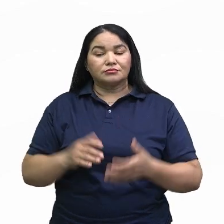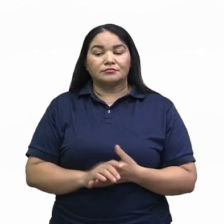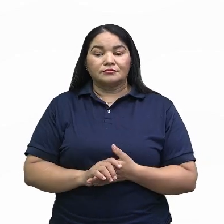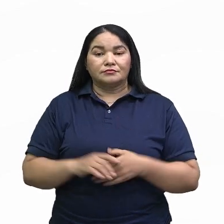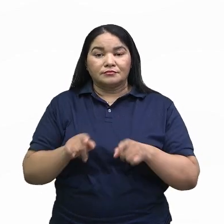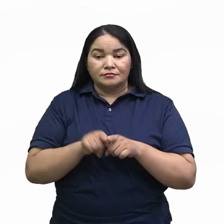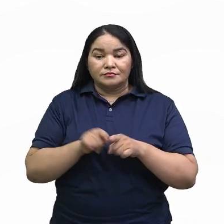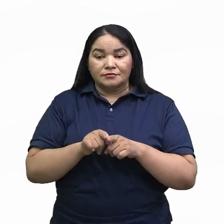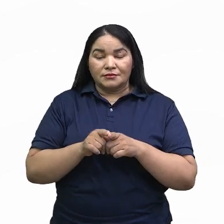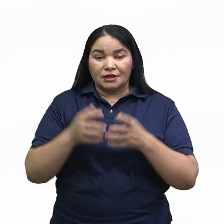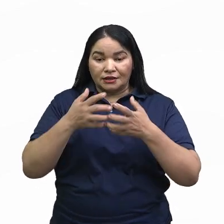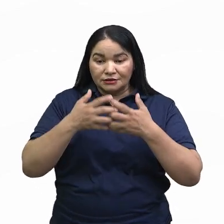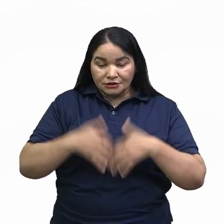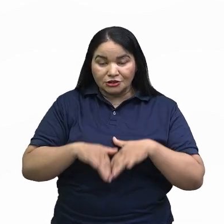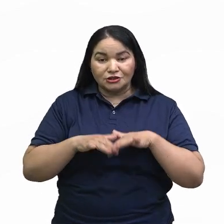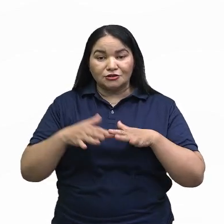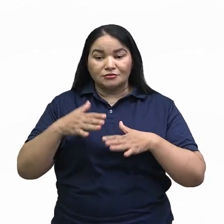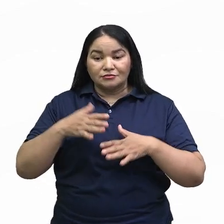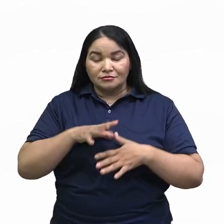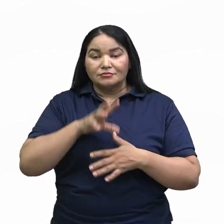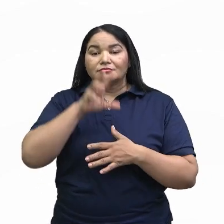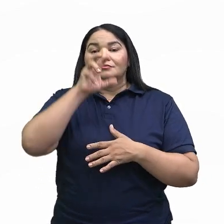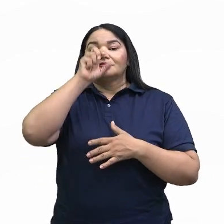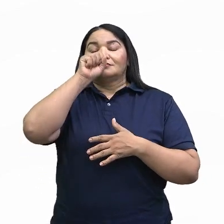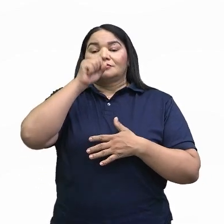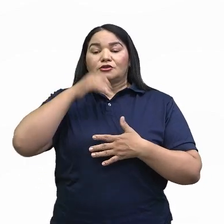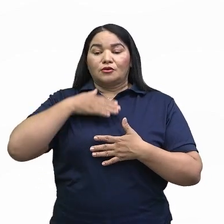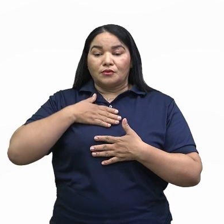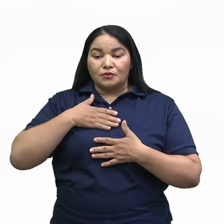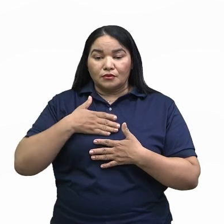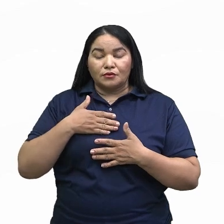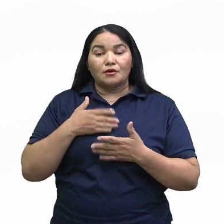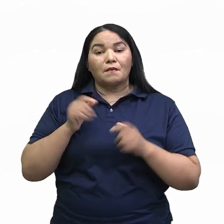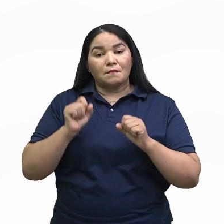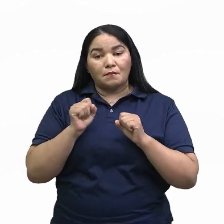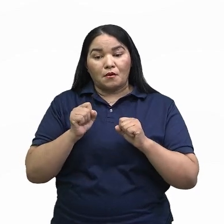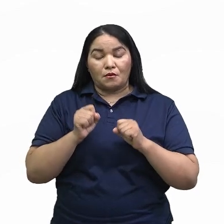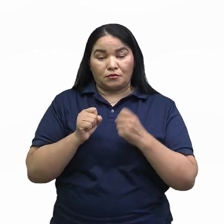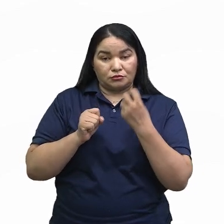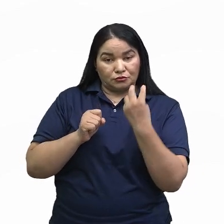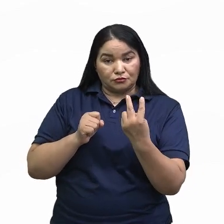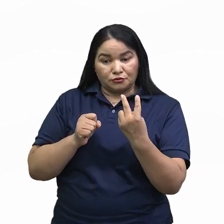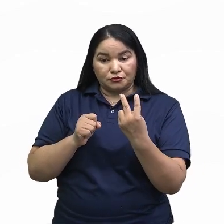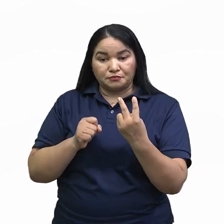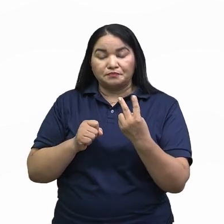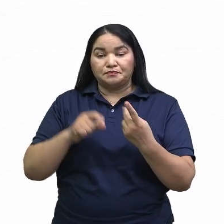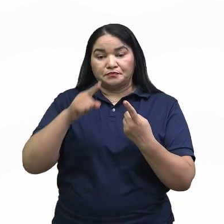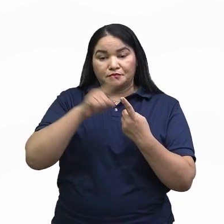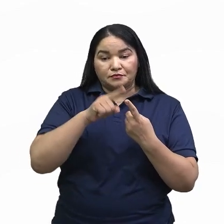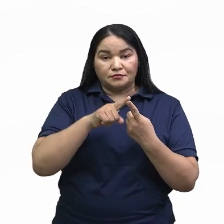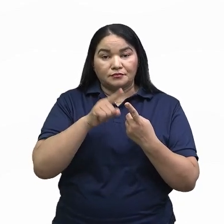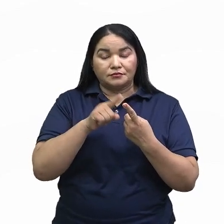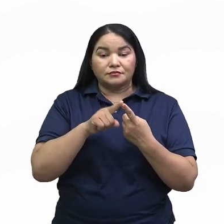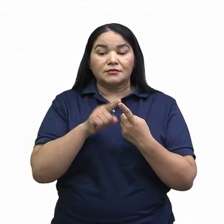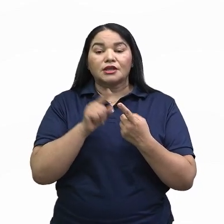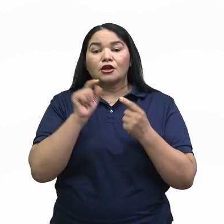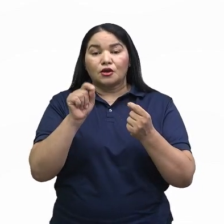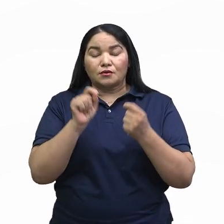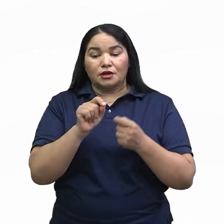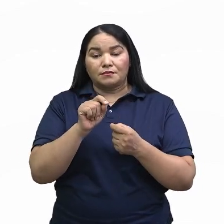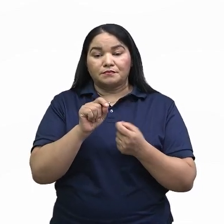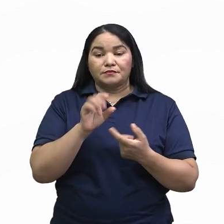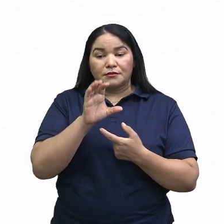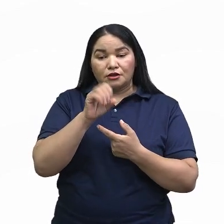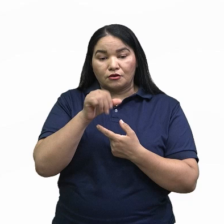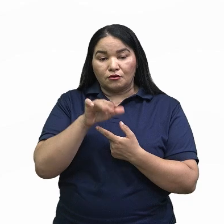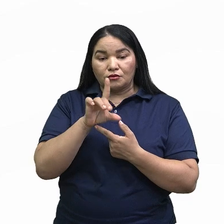sistema respiratório dos seres humanos pode ser dividido funcionalmente em duas partes, a porção condutora e a